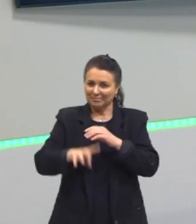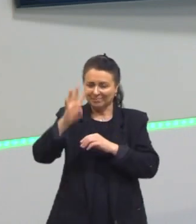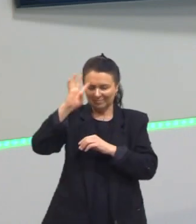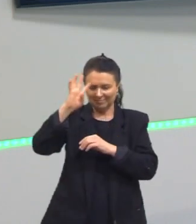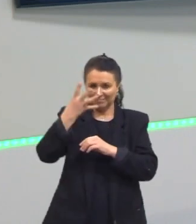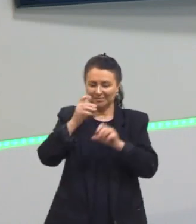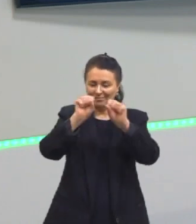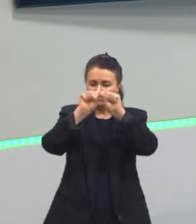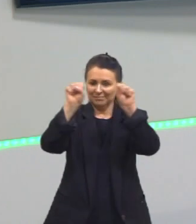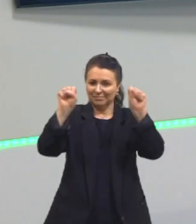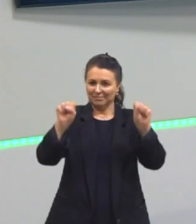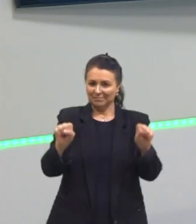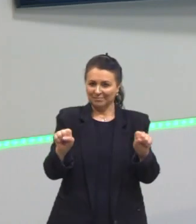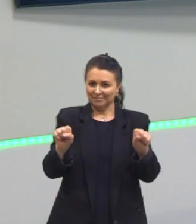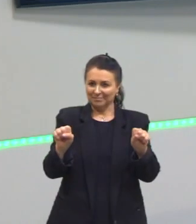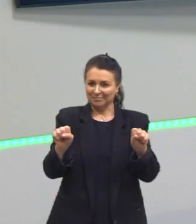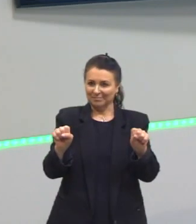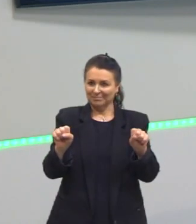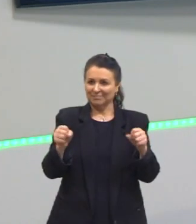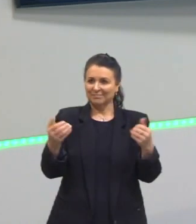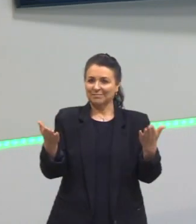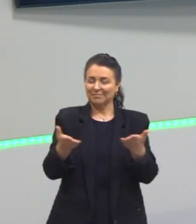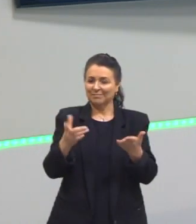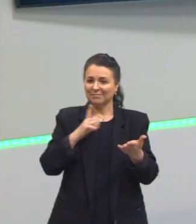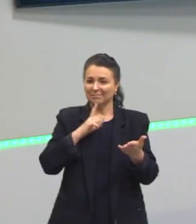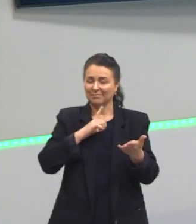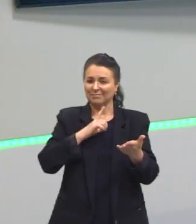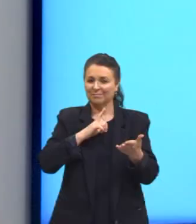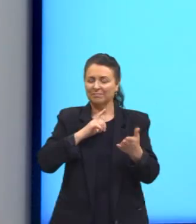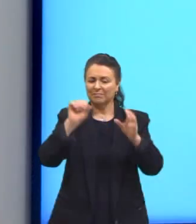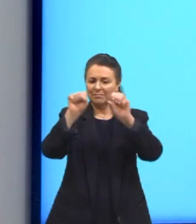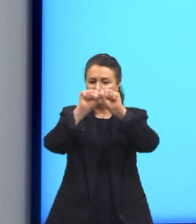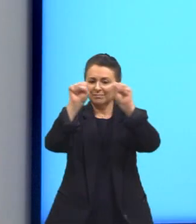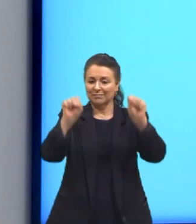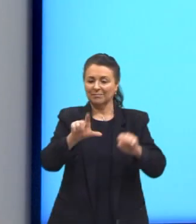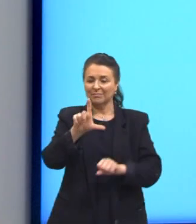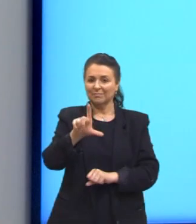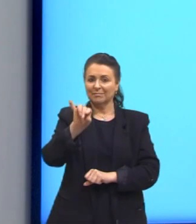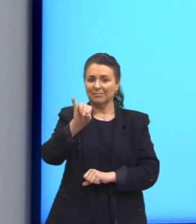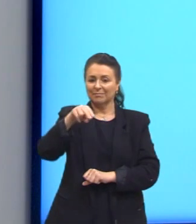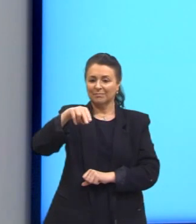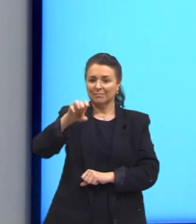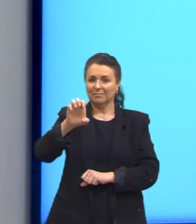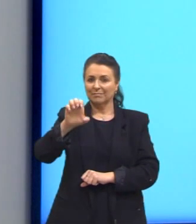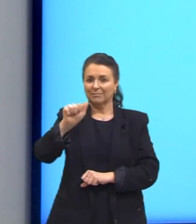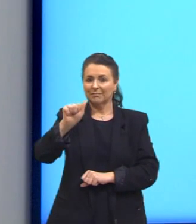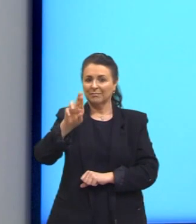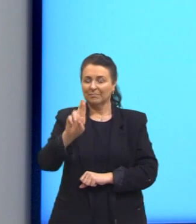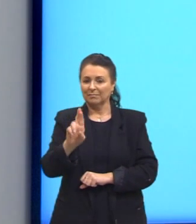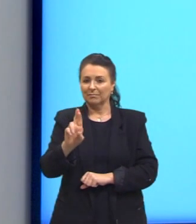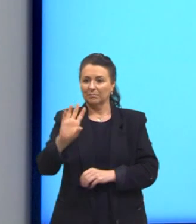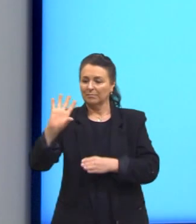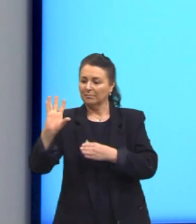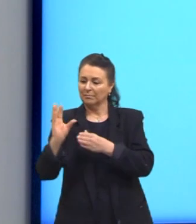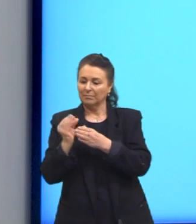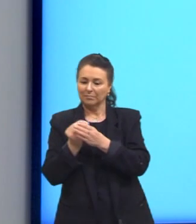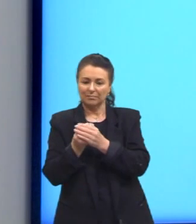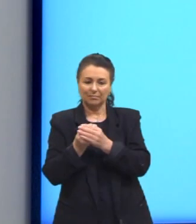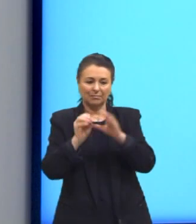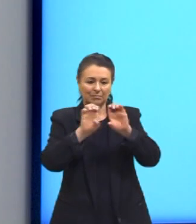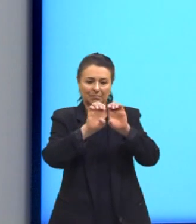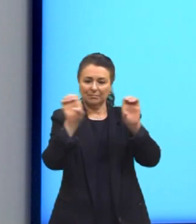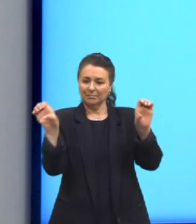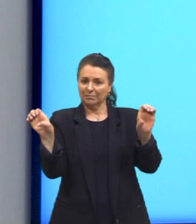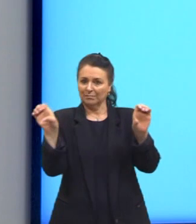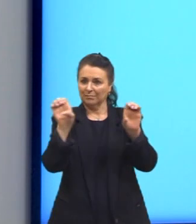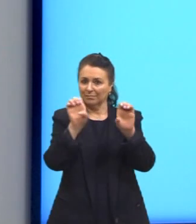de sistemas. Então, aqui, gente, o que é um sistema linear? Ele é um conjunto de equações